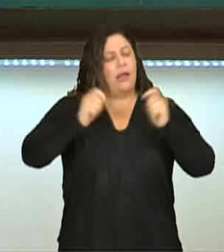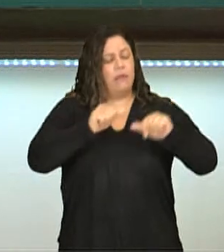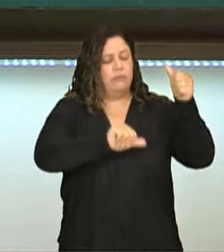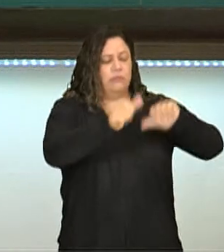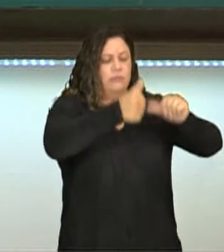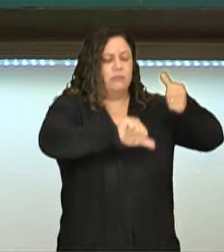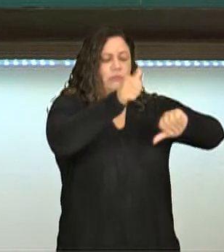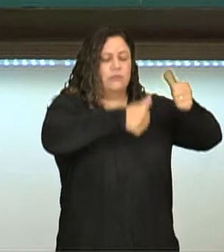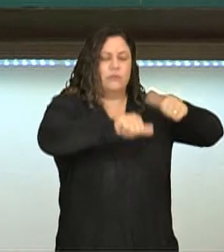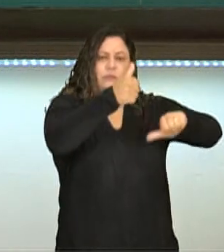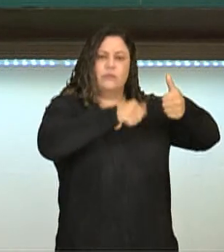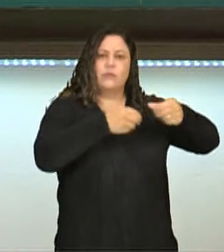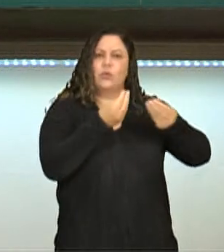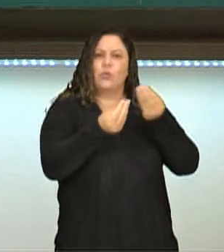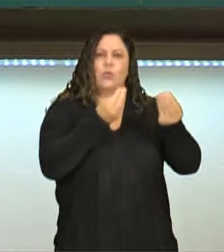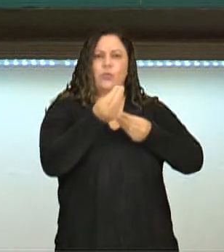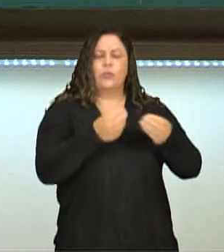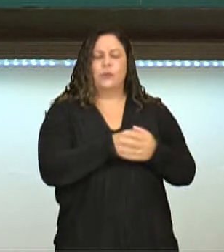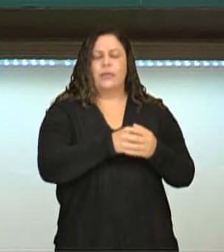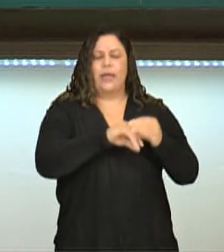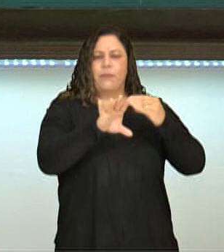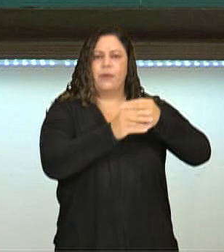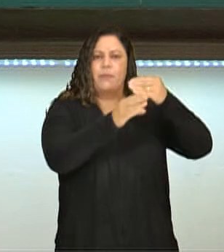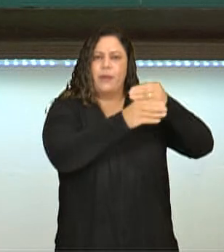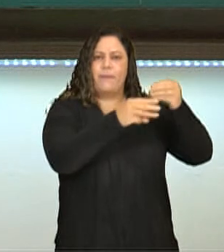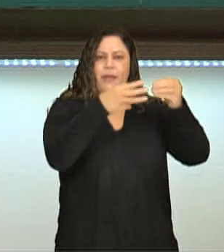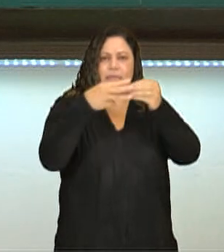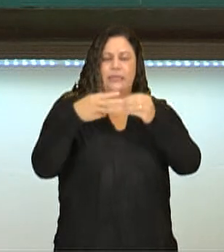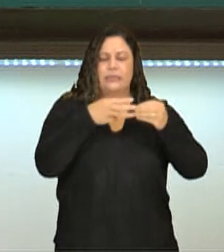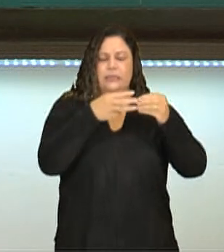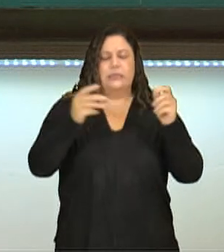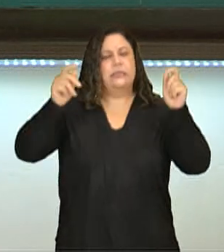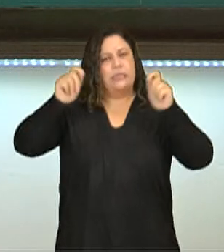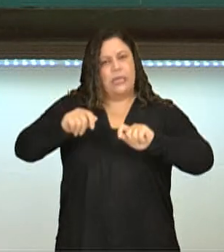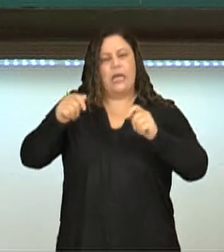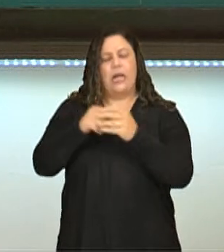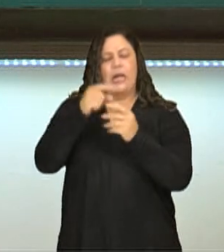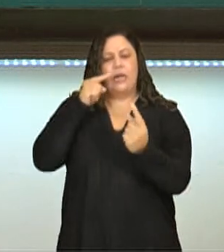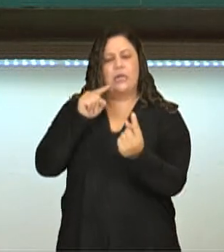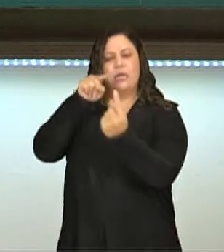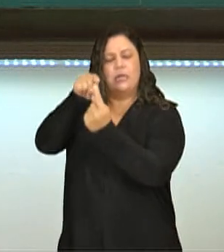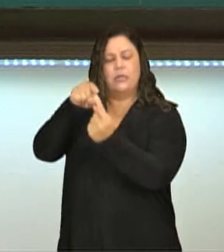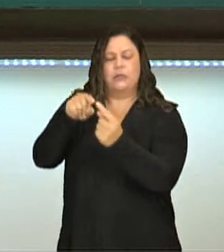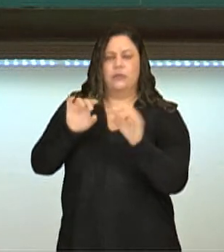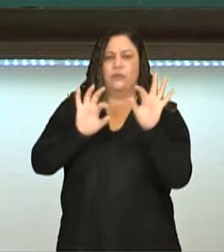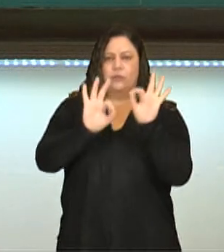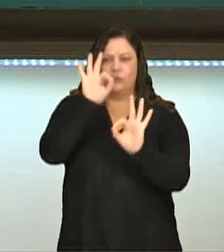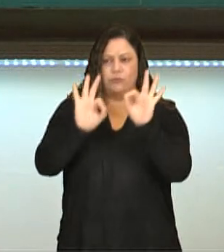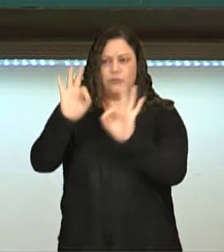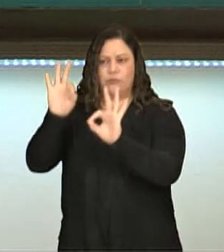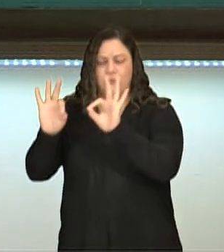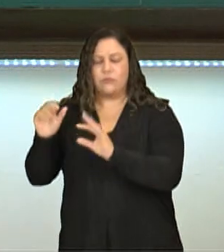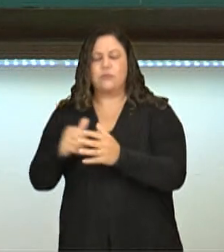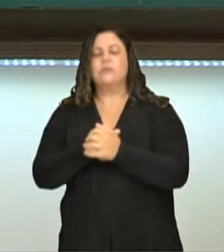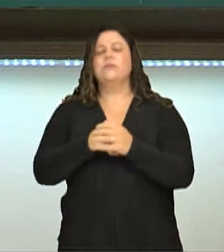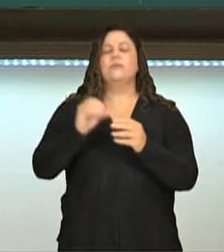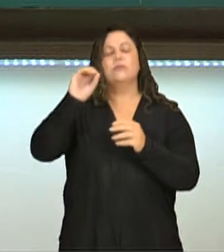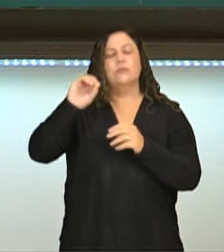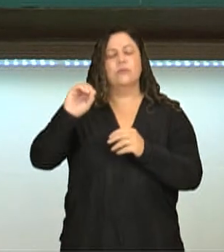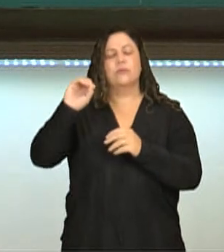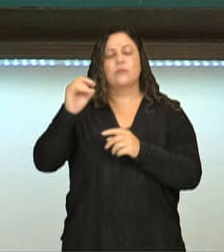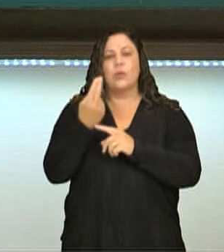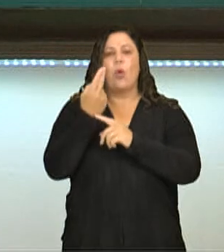é que é a composição da célula, para que a substância que ele queira que atinja determinada organela ou determinado